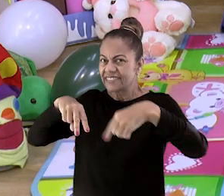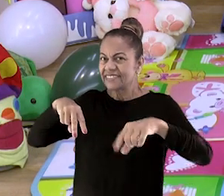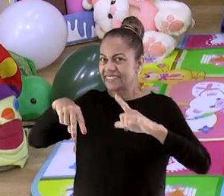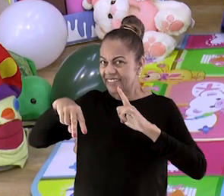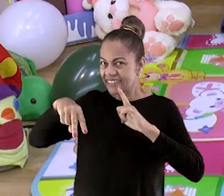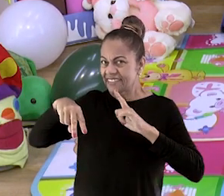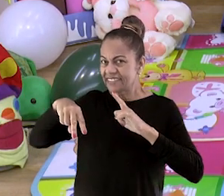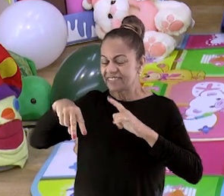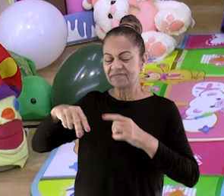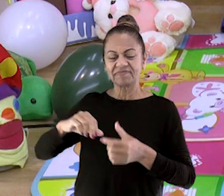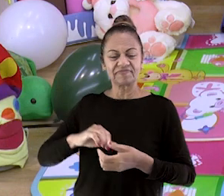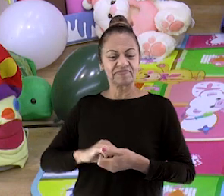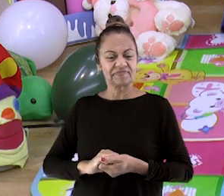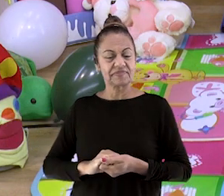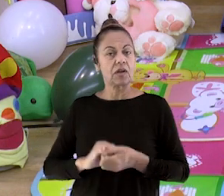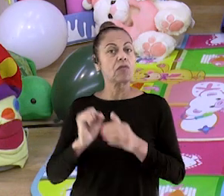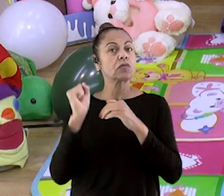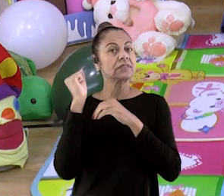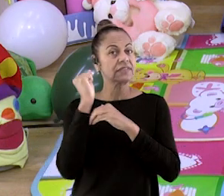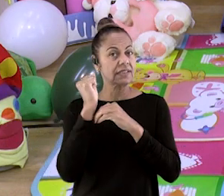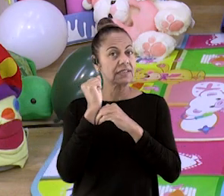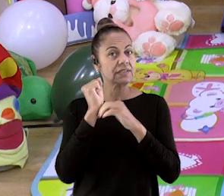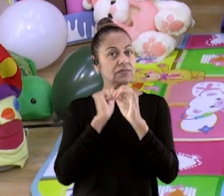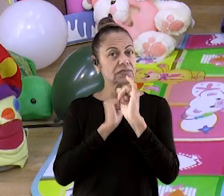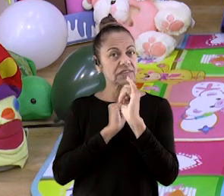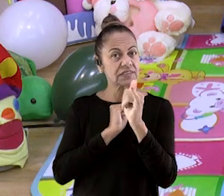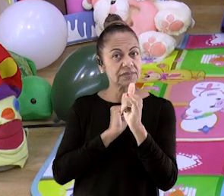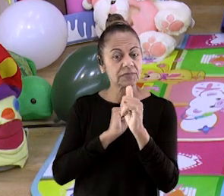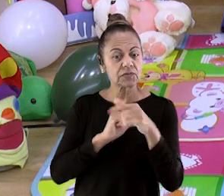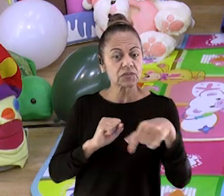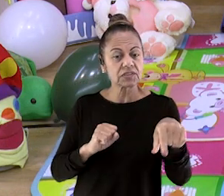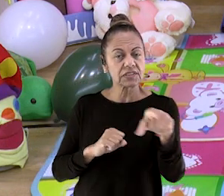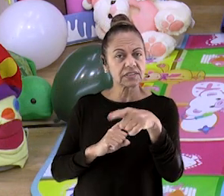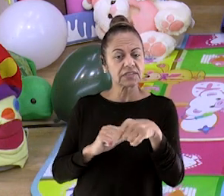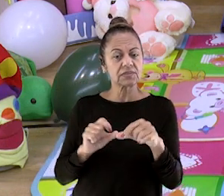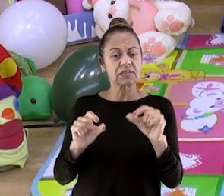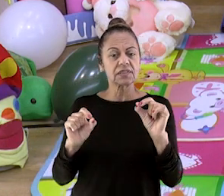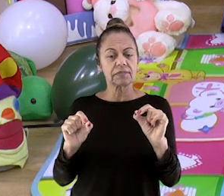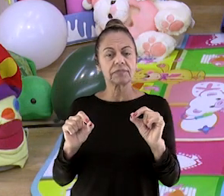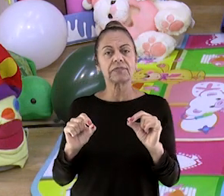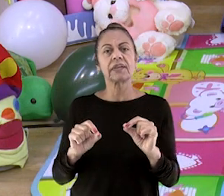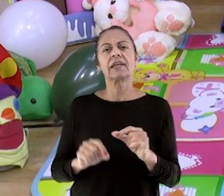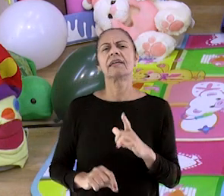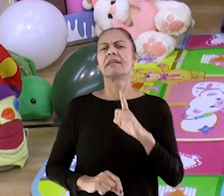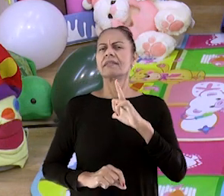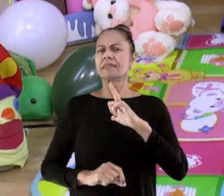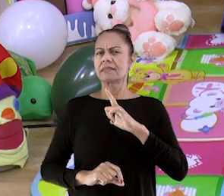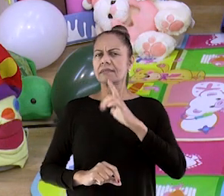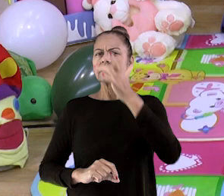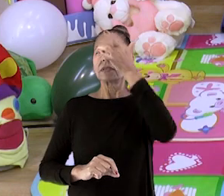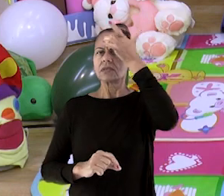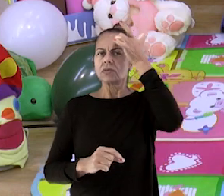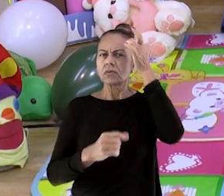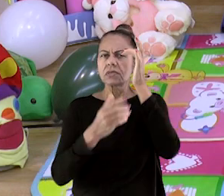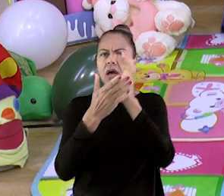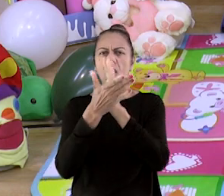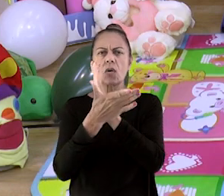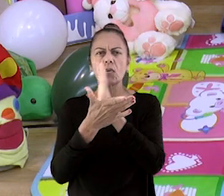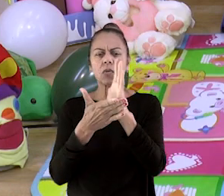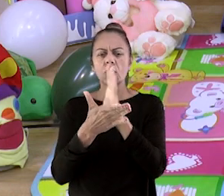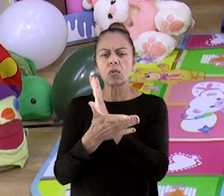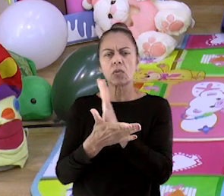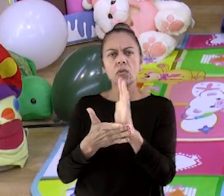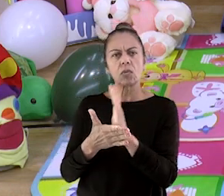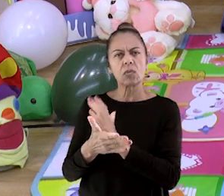um segredo para você sabe o que as pessoas fazem para não